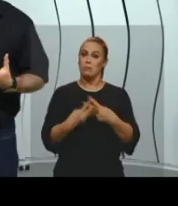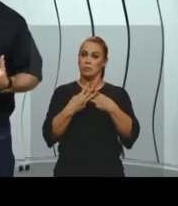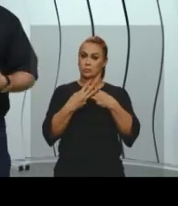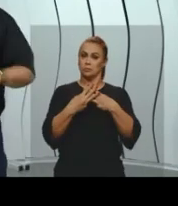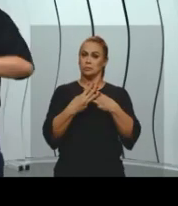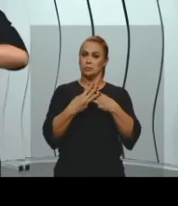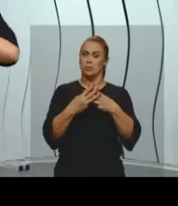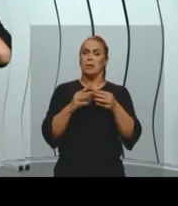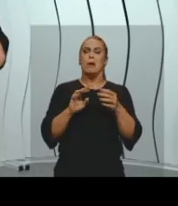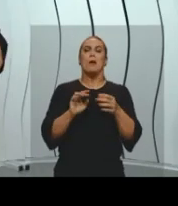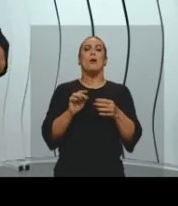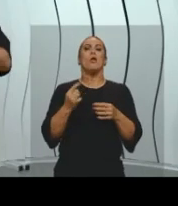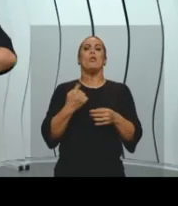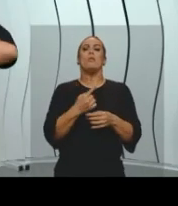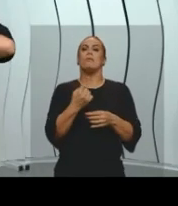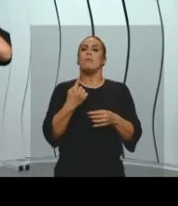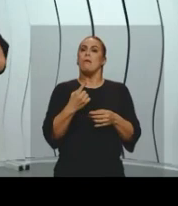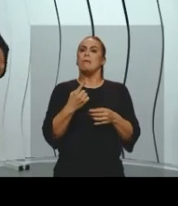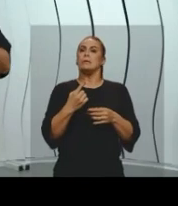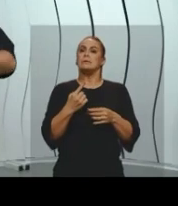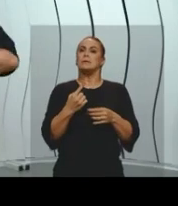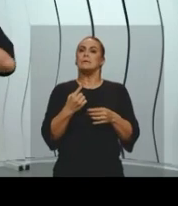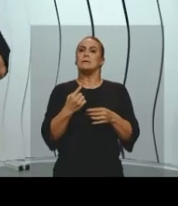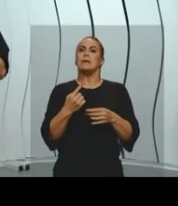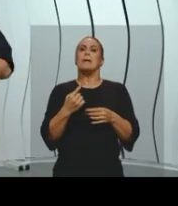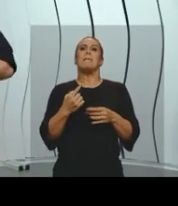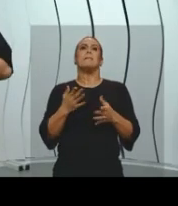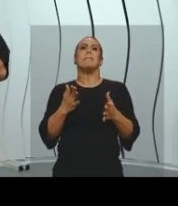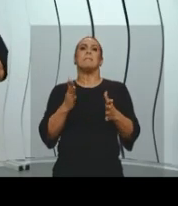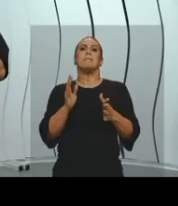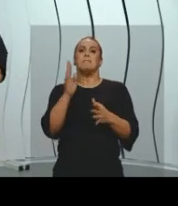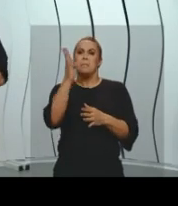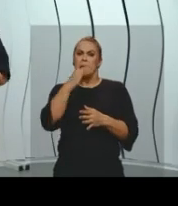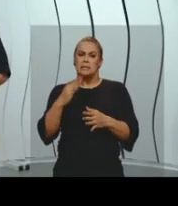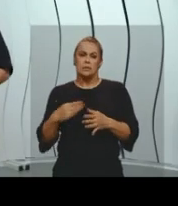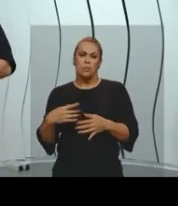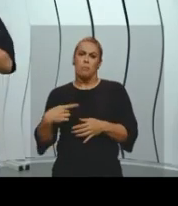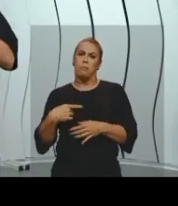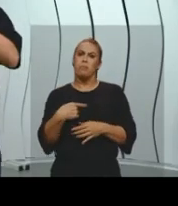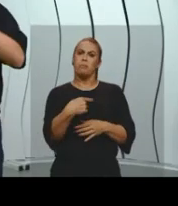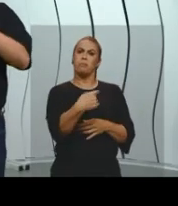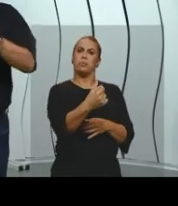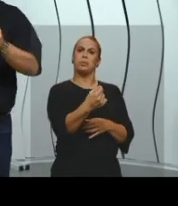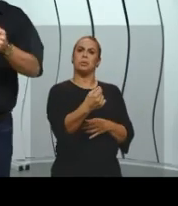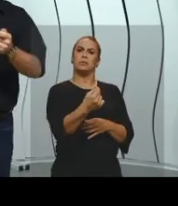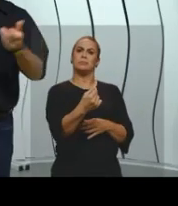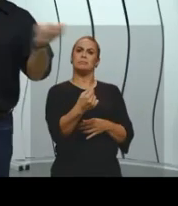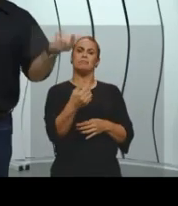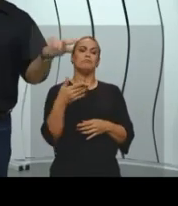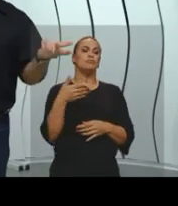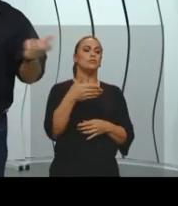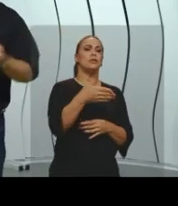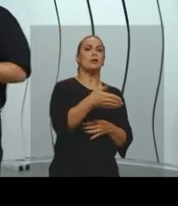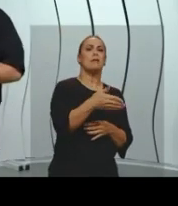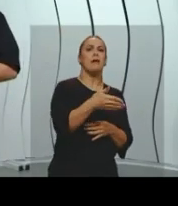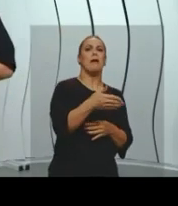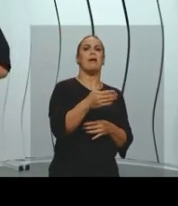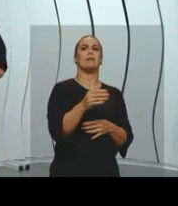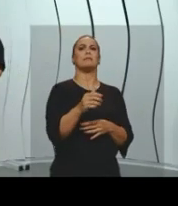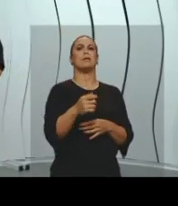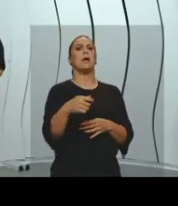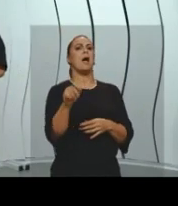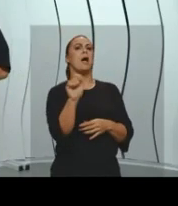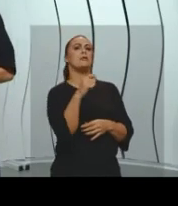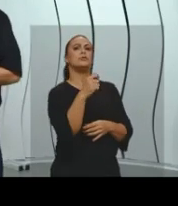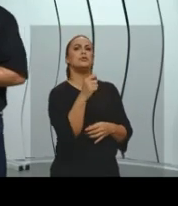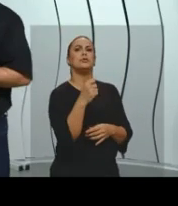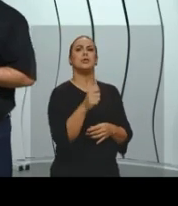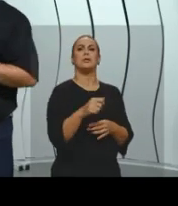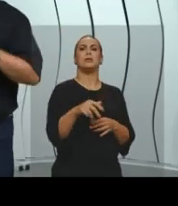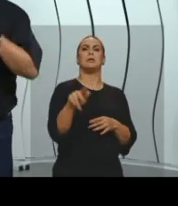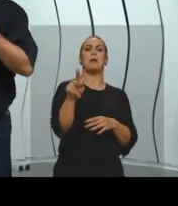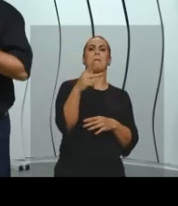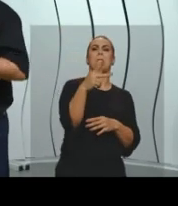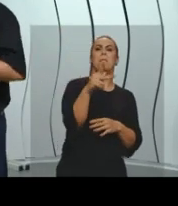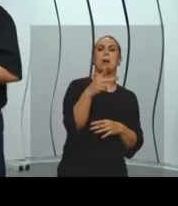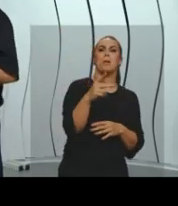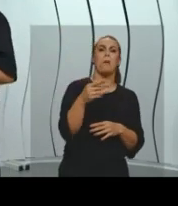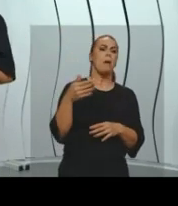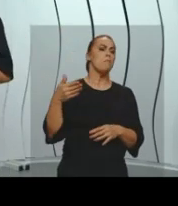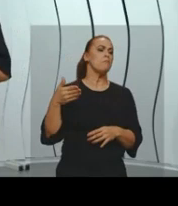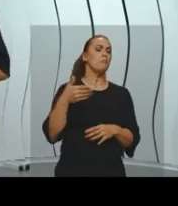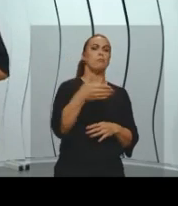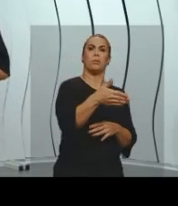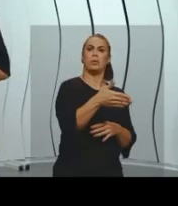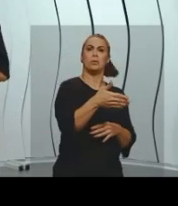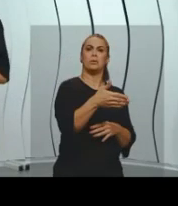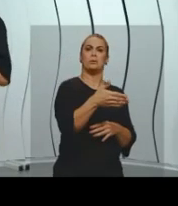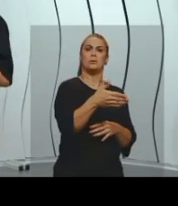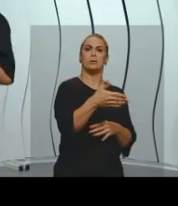sair do Brasil e visitar a Argentina, Paraguai, Uruguai, portando apenas a carteira de identidade. Você não precisa de